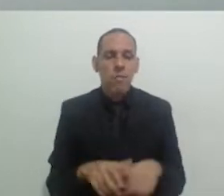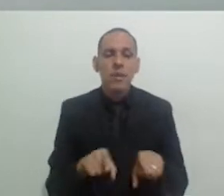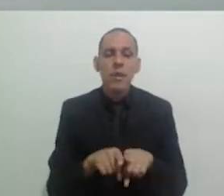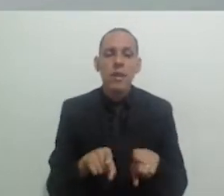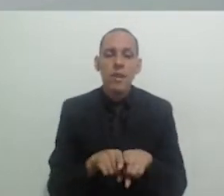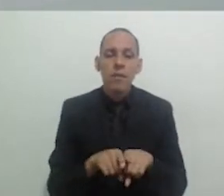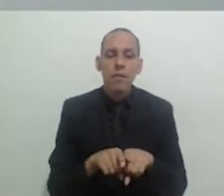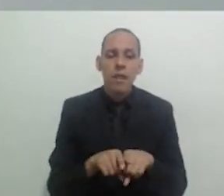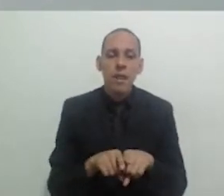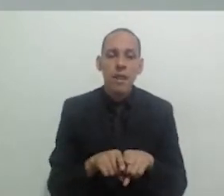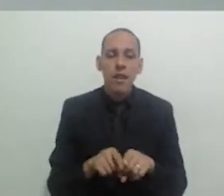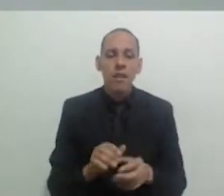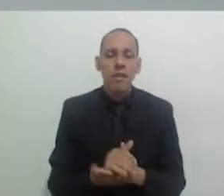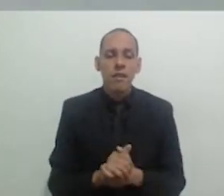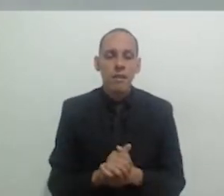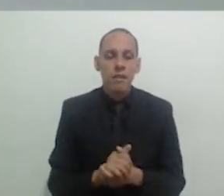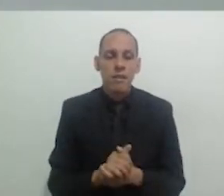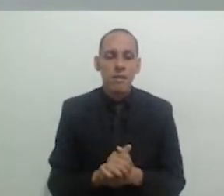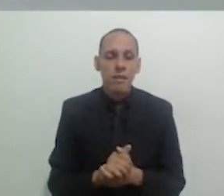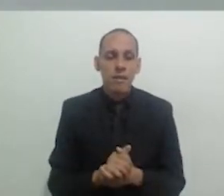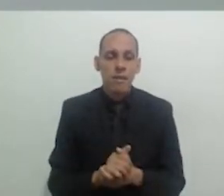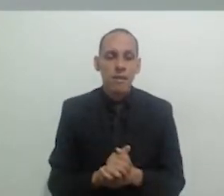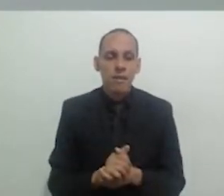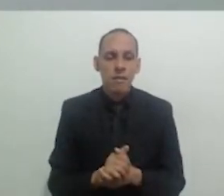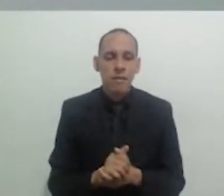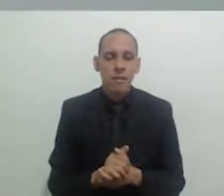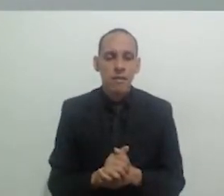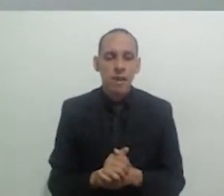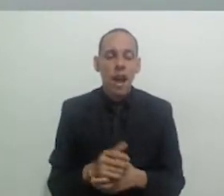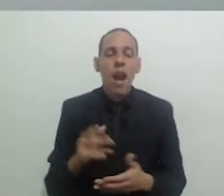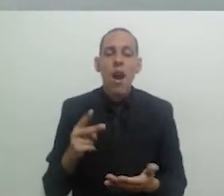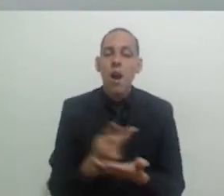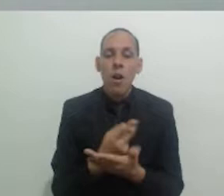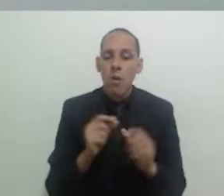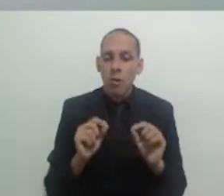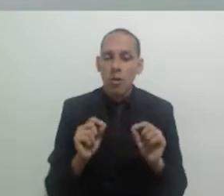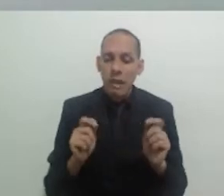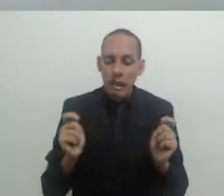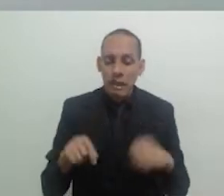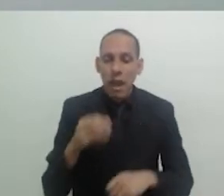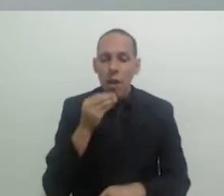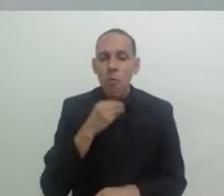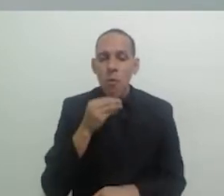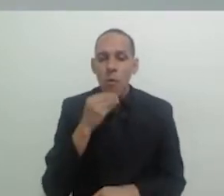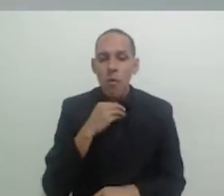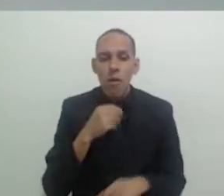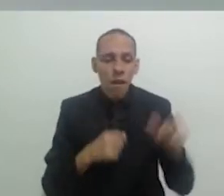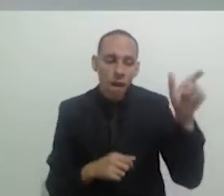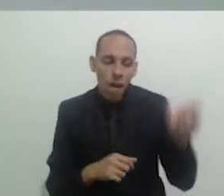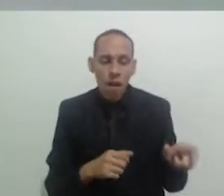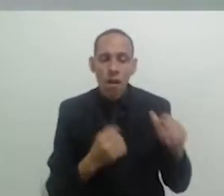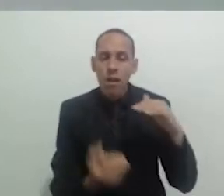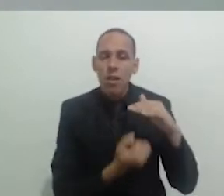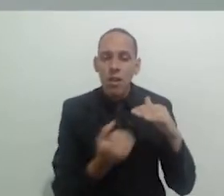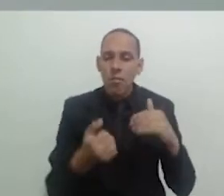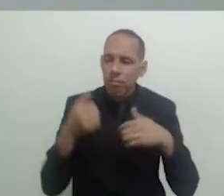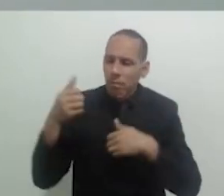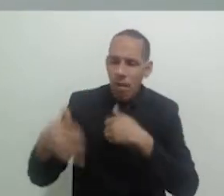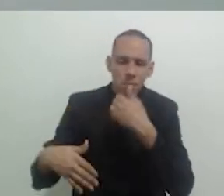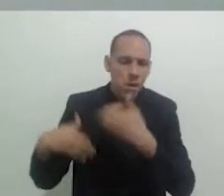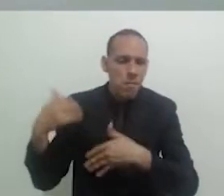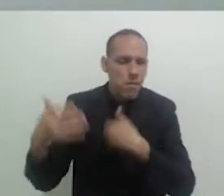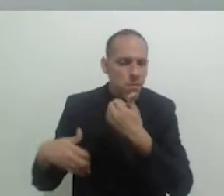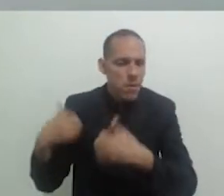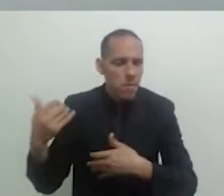suas informações que foi dada a oportunidade para a impetrante se pronunciar sobre os termos